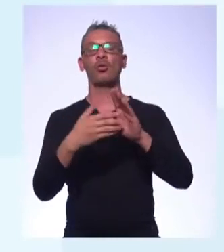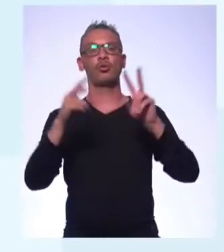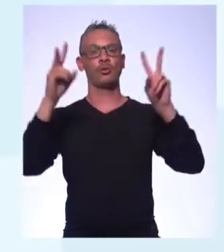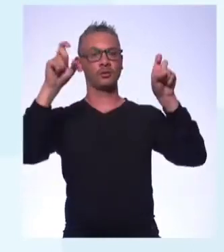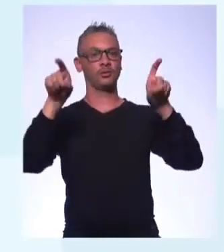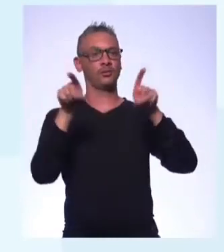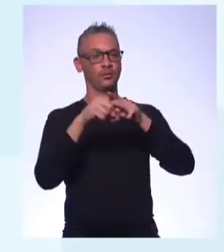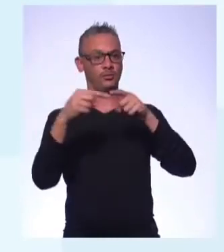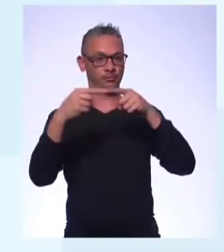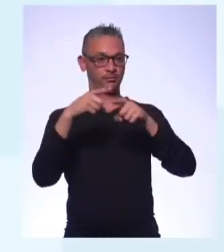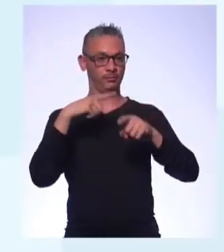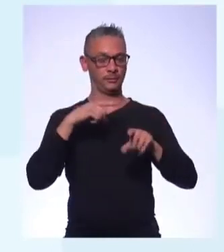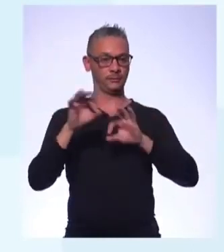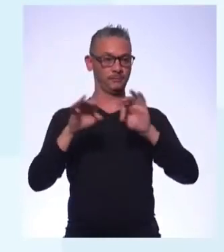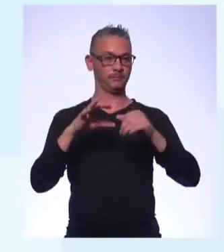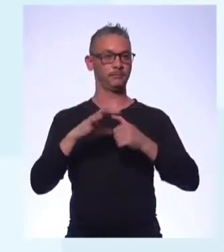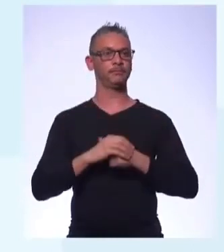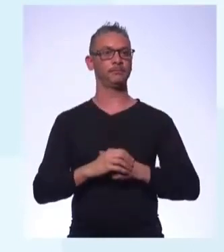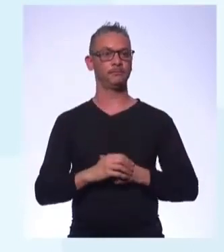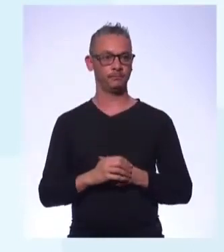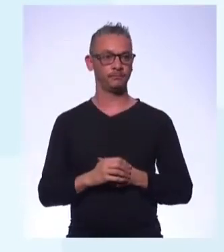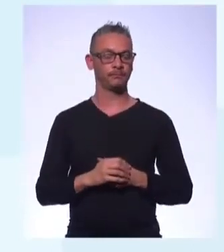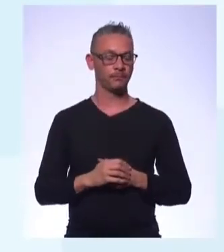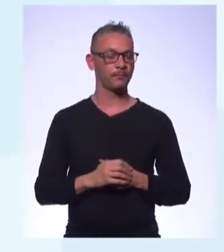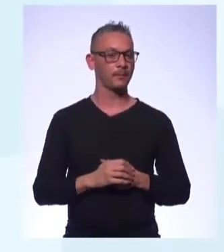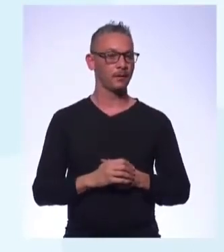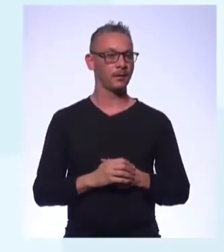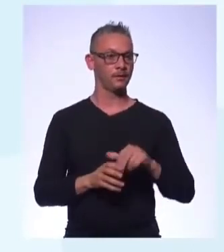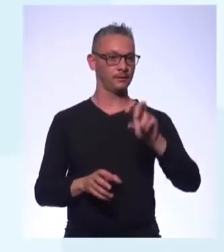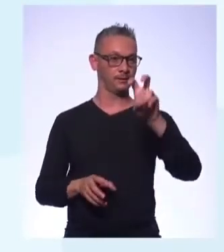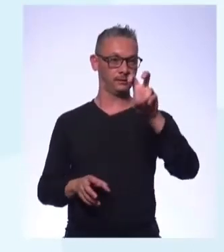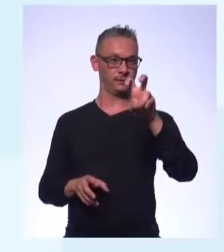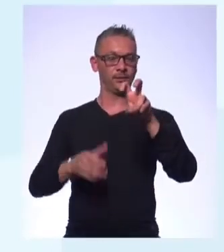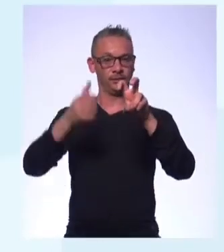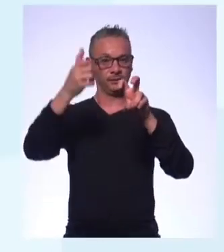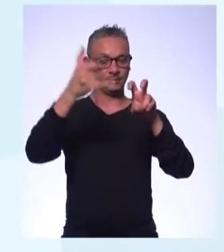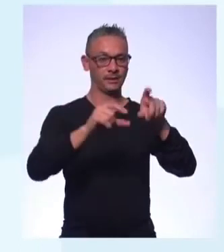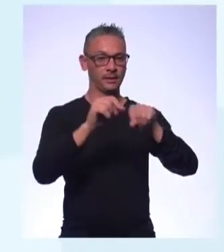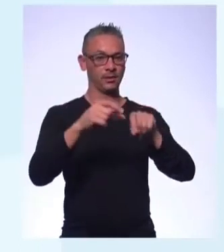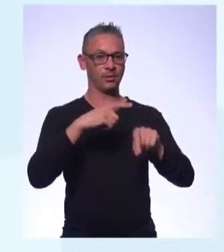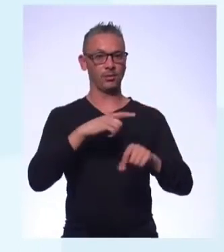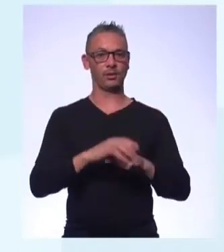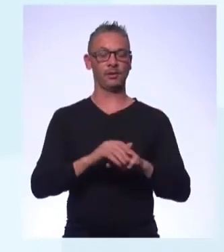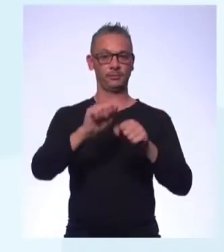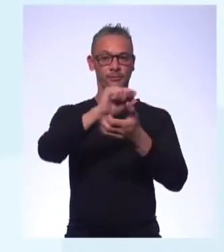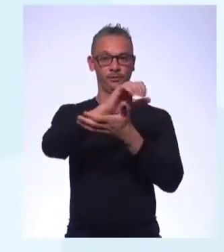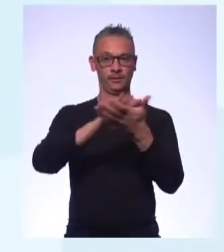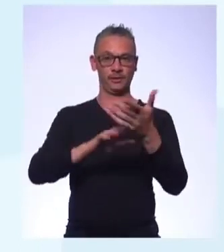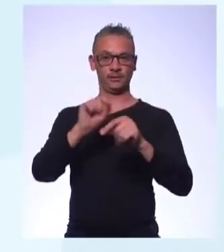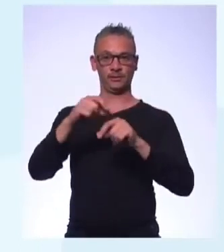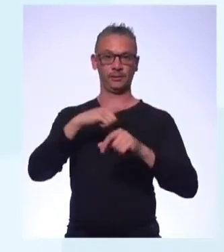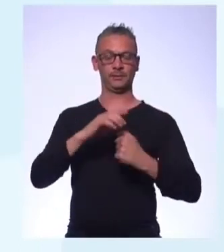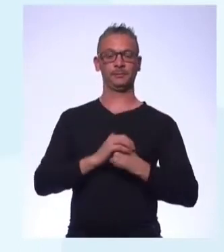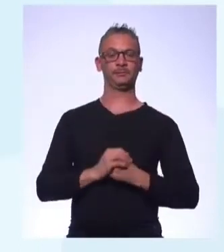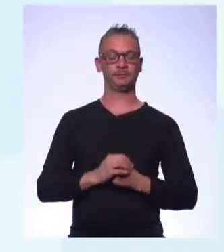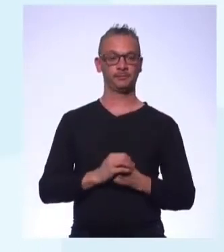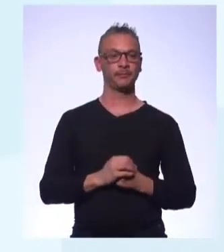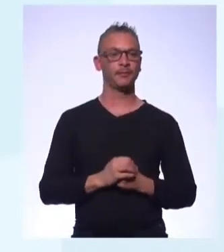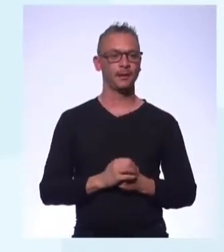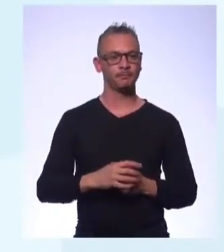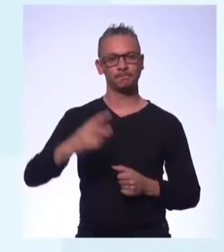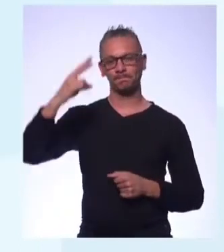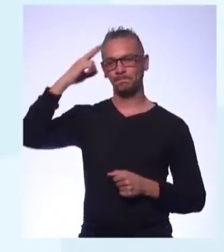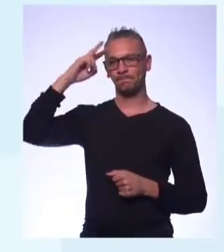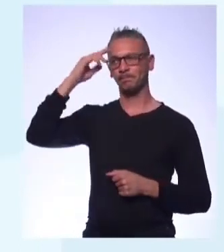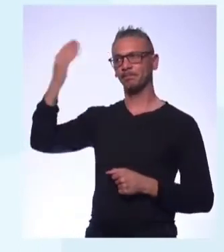assunto, eu vou colocar, tá bom, gente? Na questão 5 desta atividade, a gente tem assim, ó. Recordando